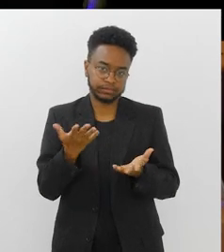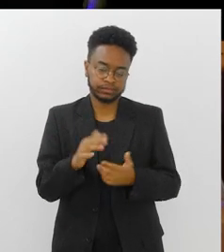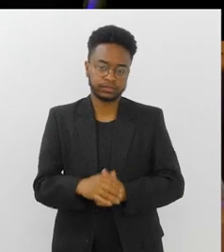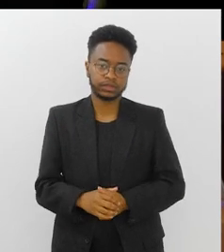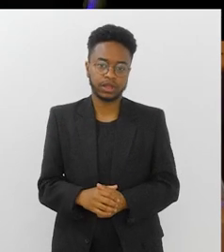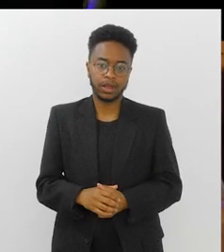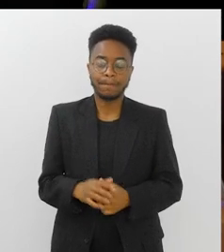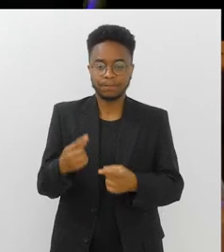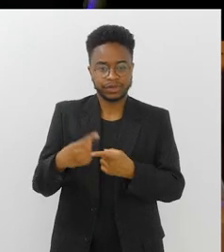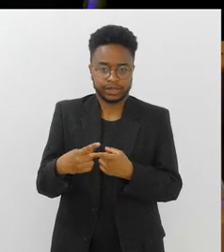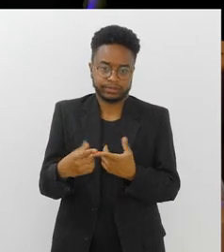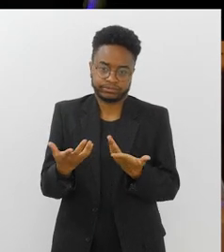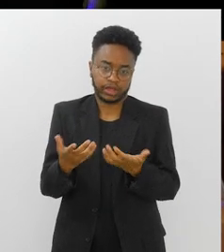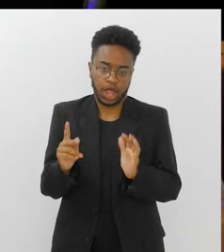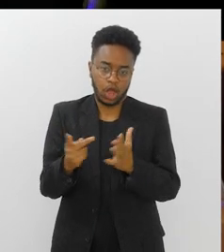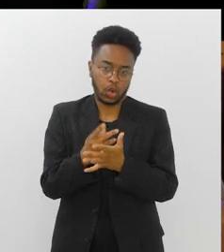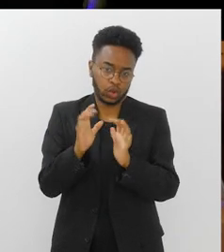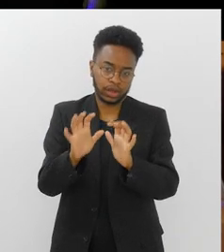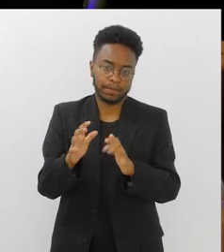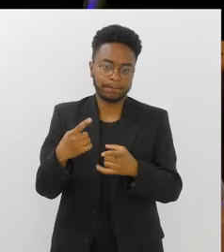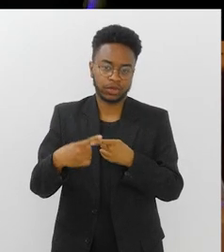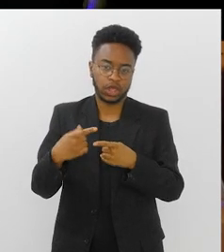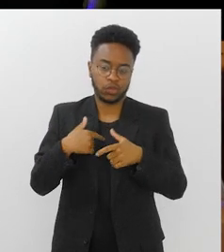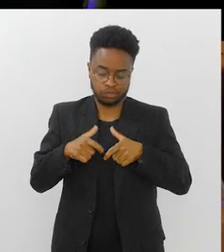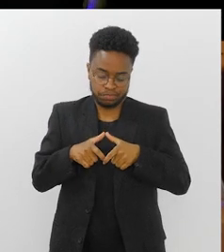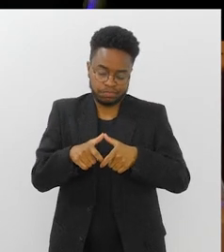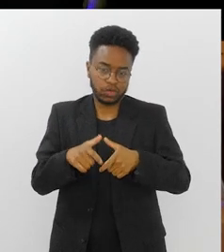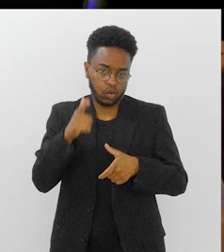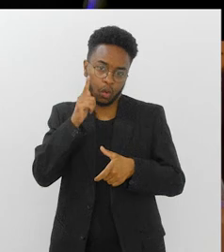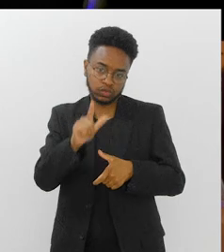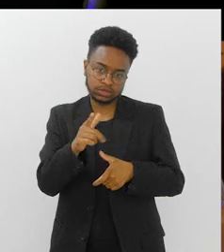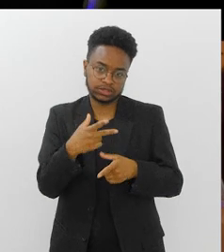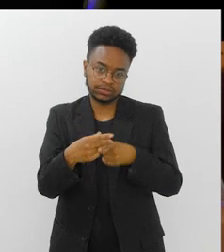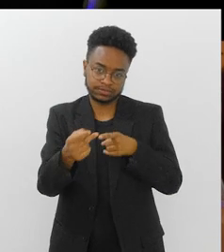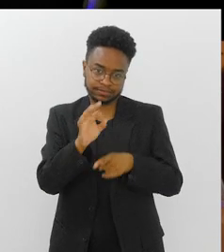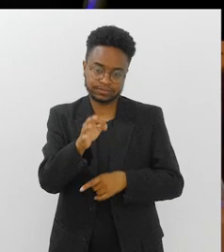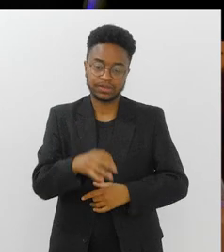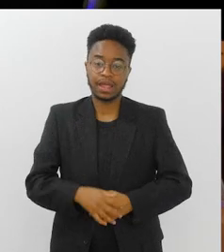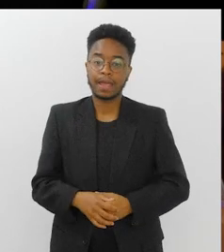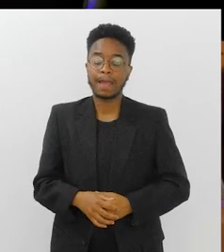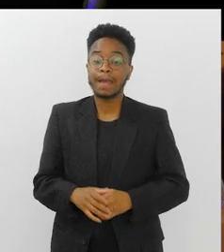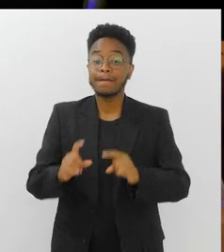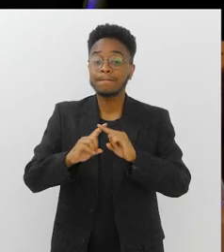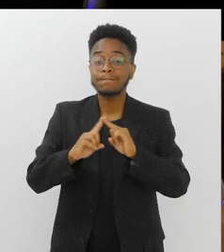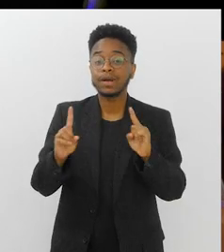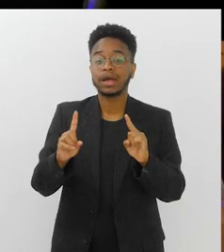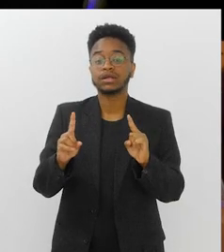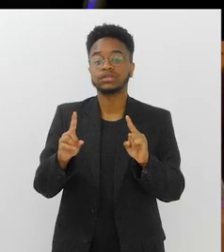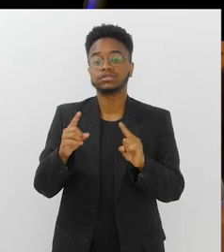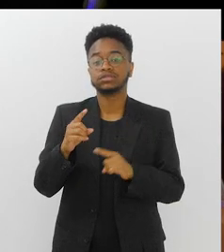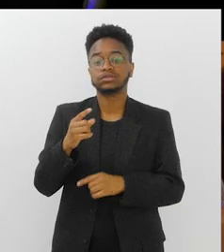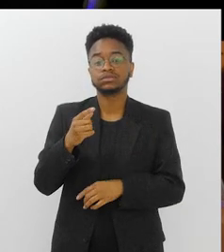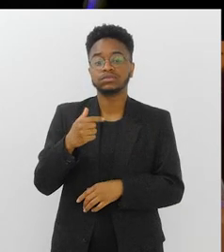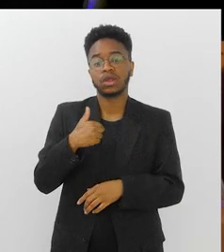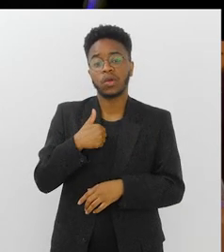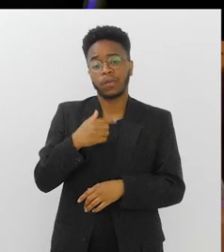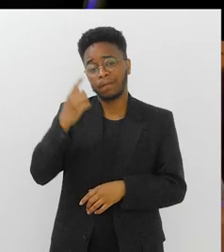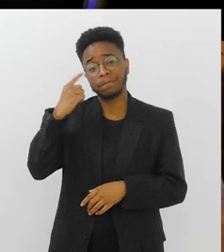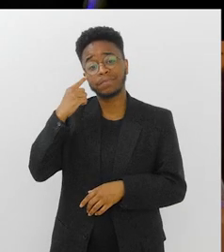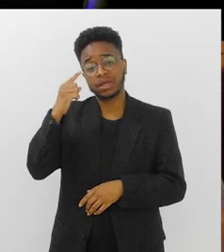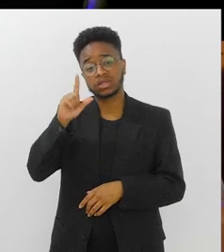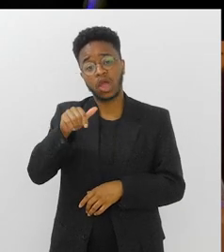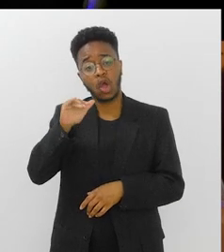porque acaba sendo né a medalha minha eu conquistei a medalha mas eu eu considero como uma